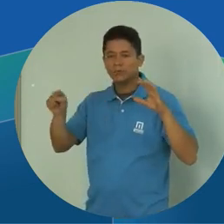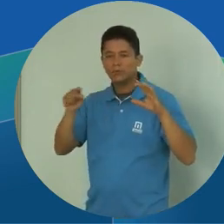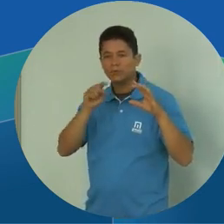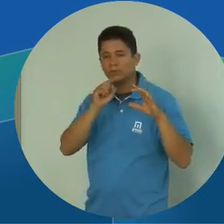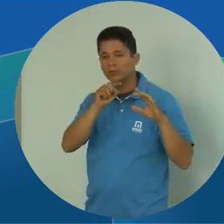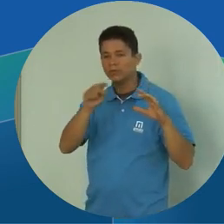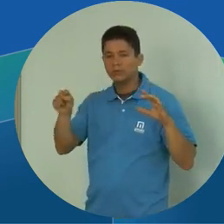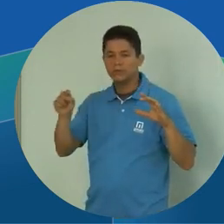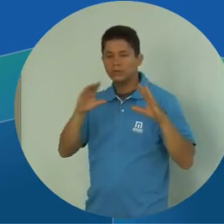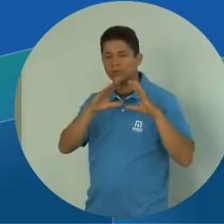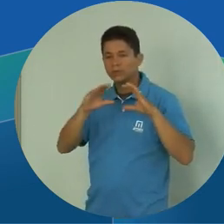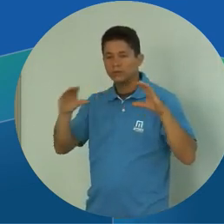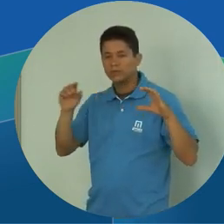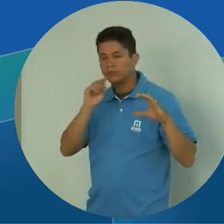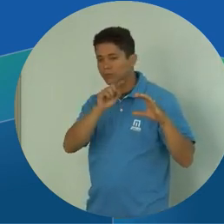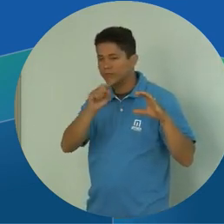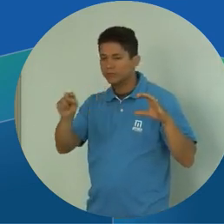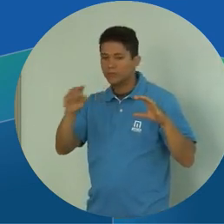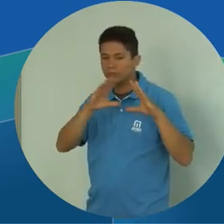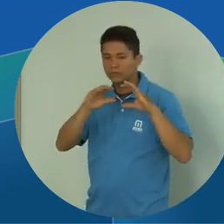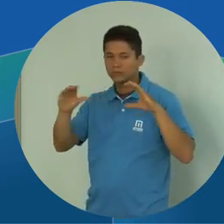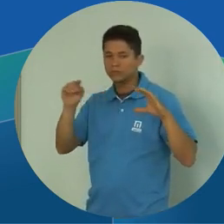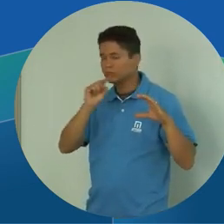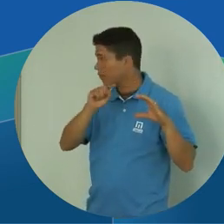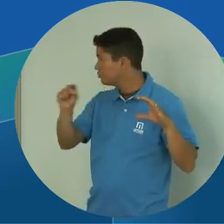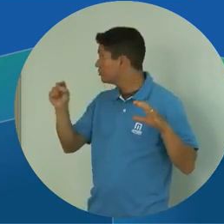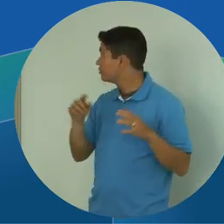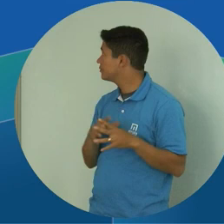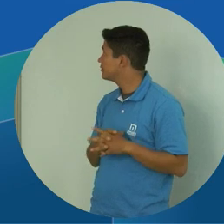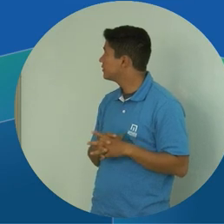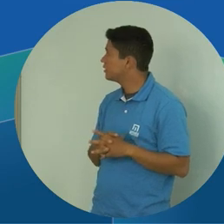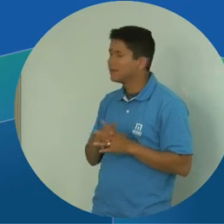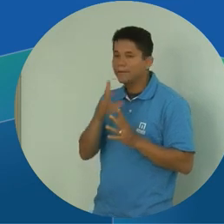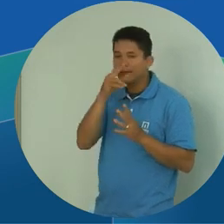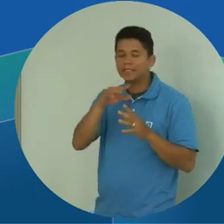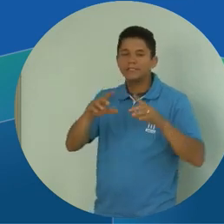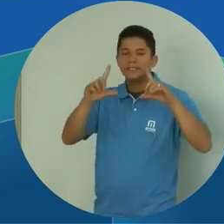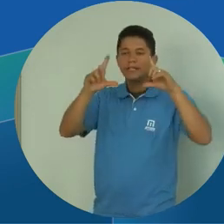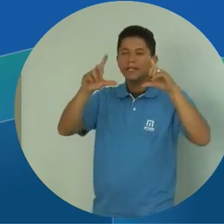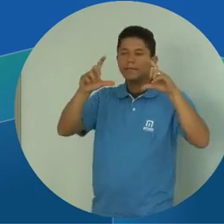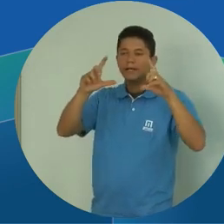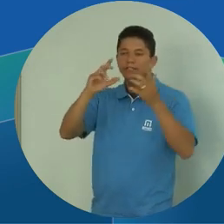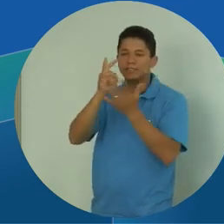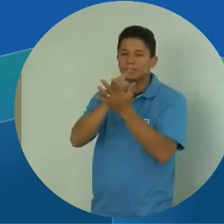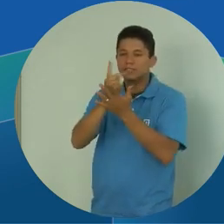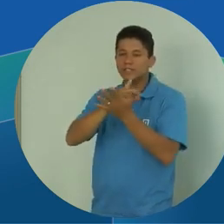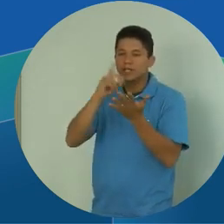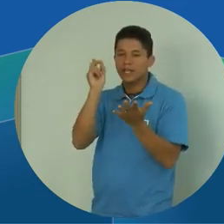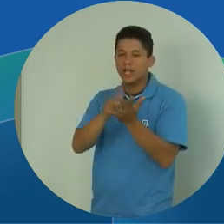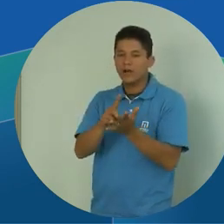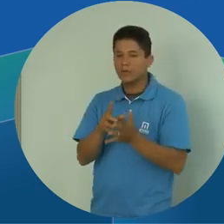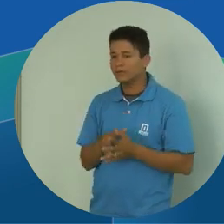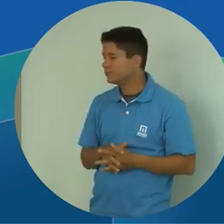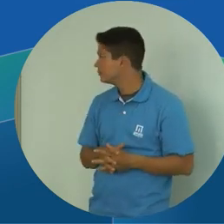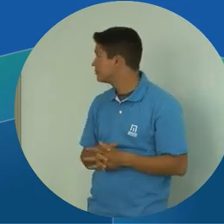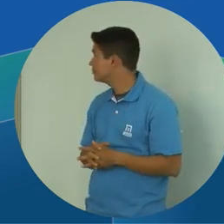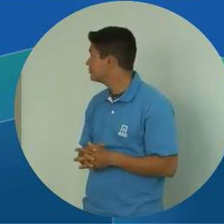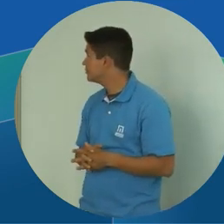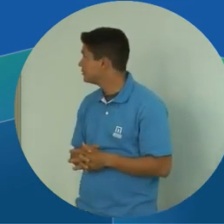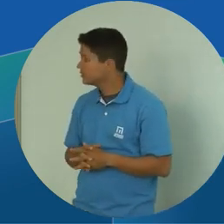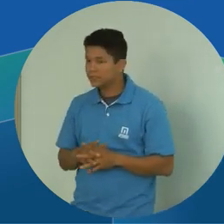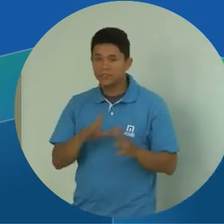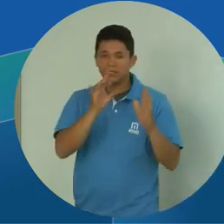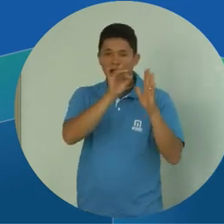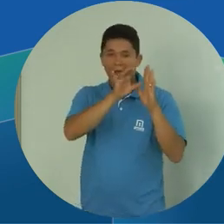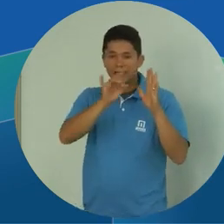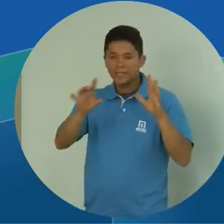só topográfica geodésica. Ela é uma imagem real da estrutura, E cada pontinho desse, a